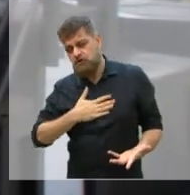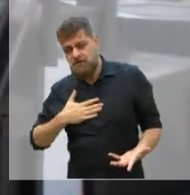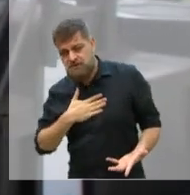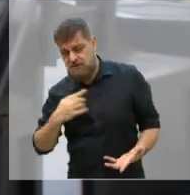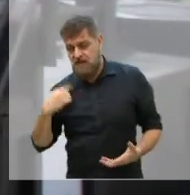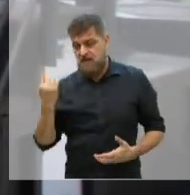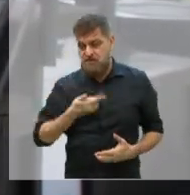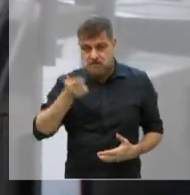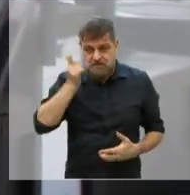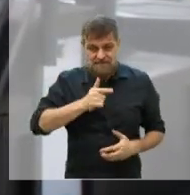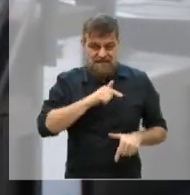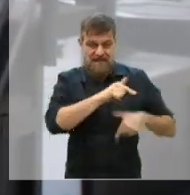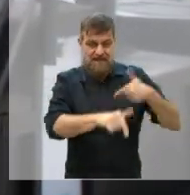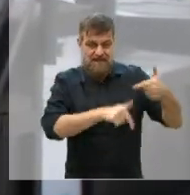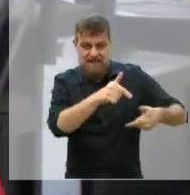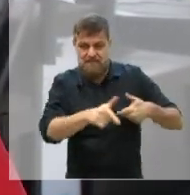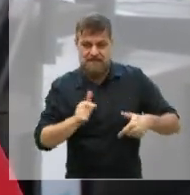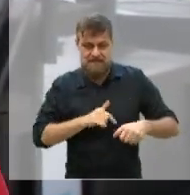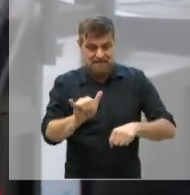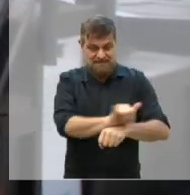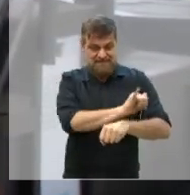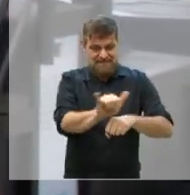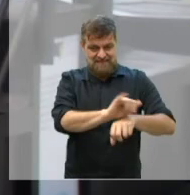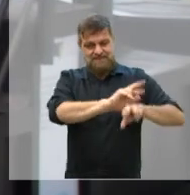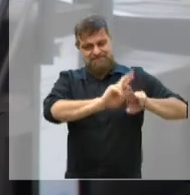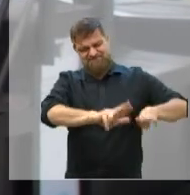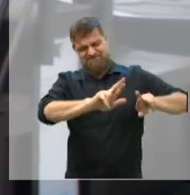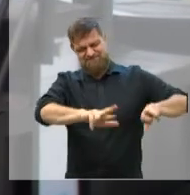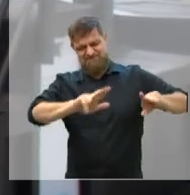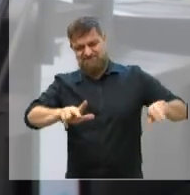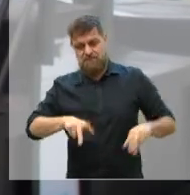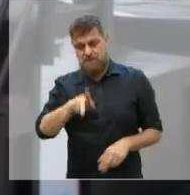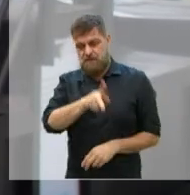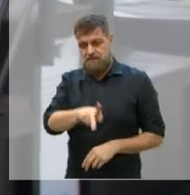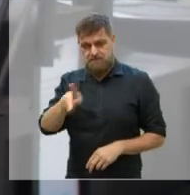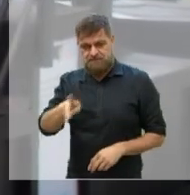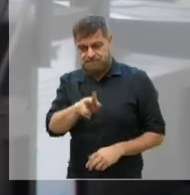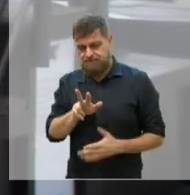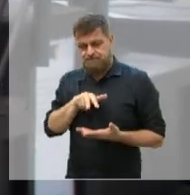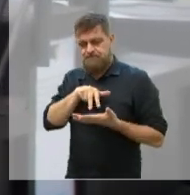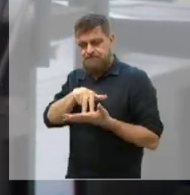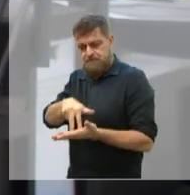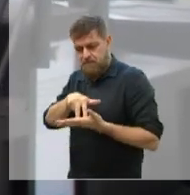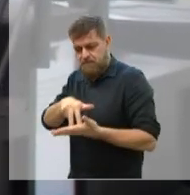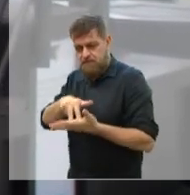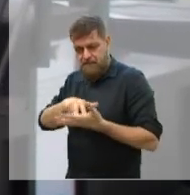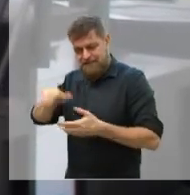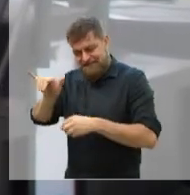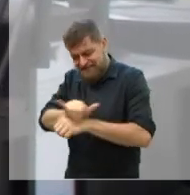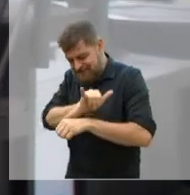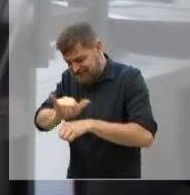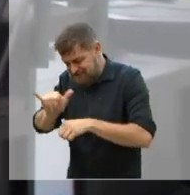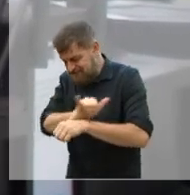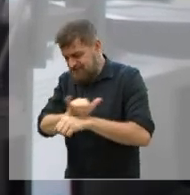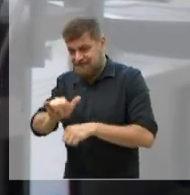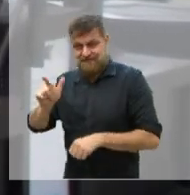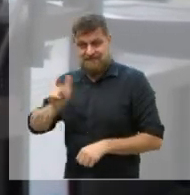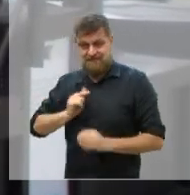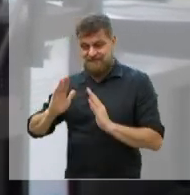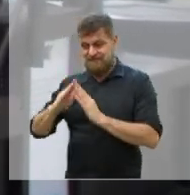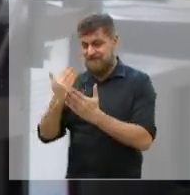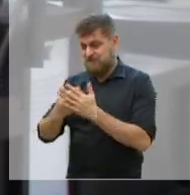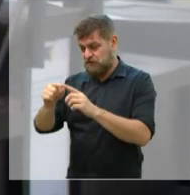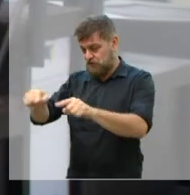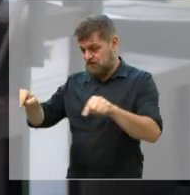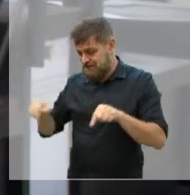consegue trabalhar com mais ferramentas. O professor é um cara que está ali usando as ferramentas que estão à disposição dele